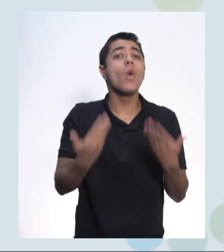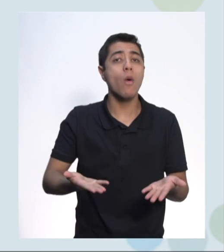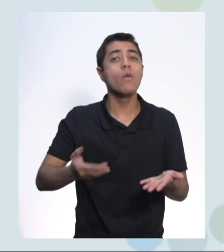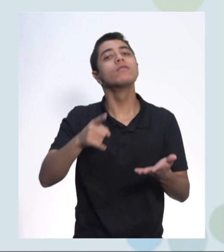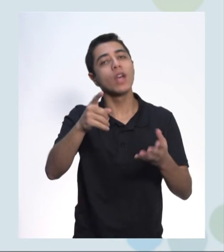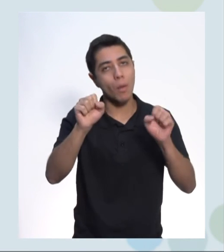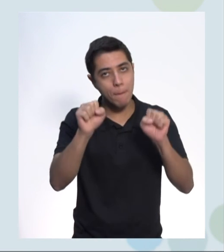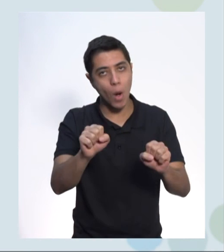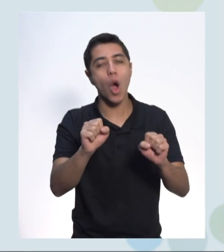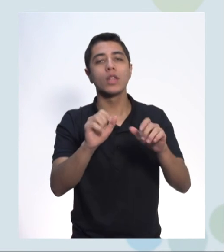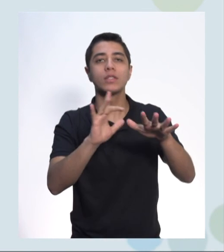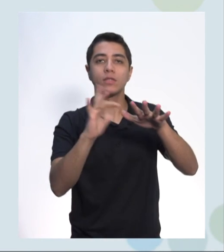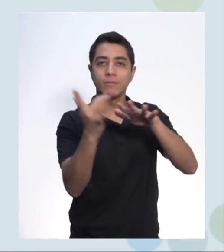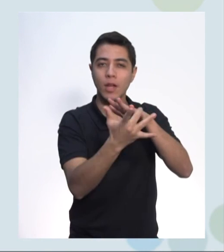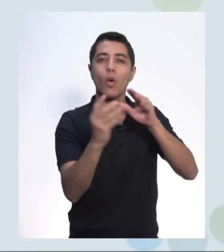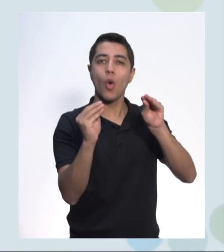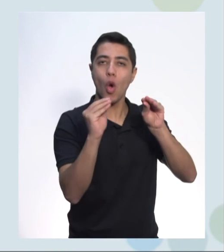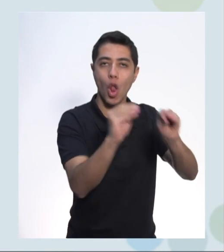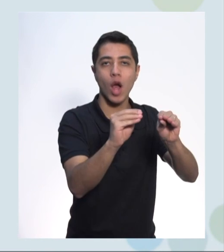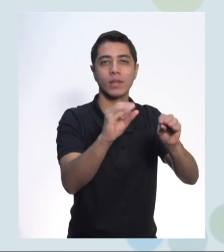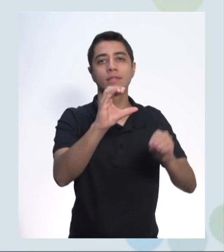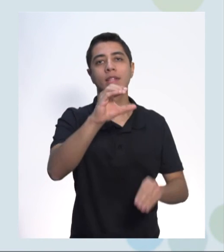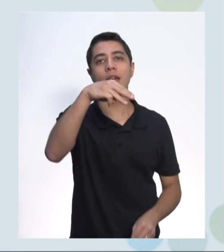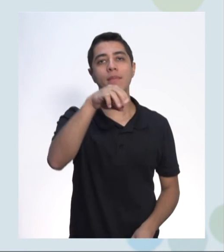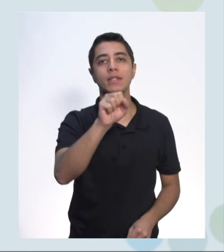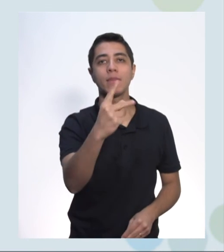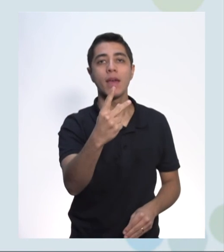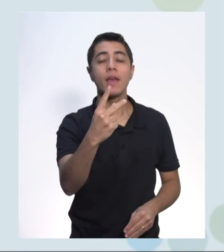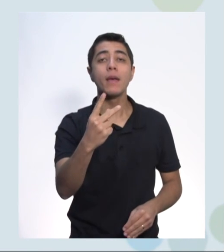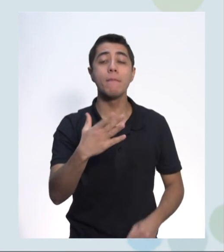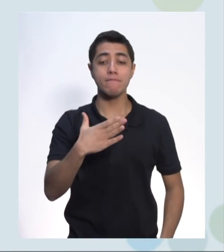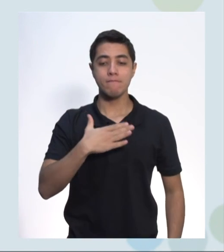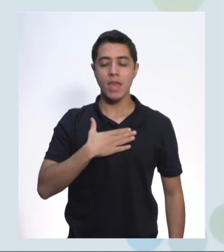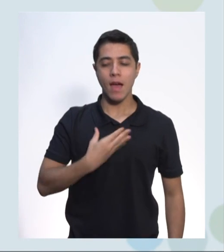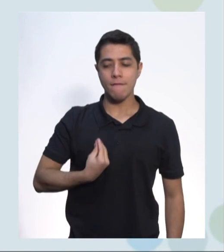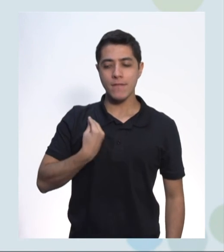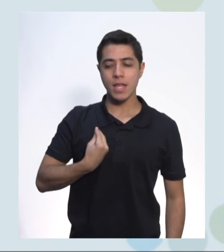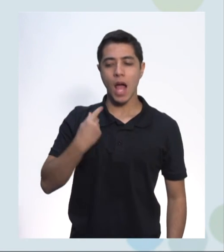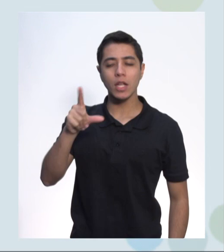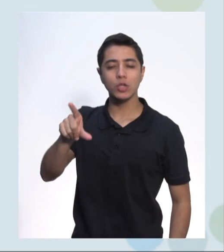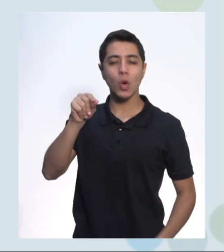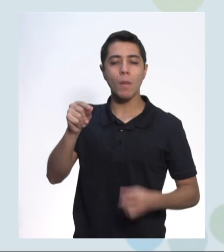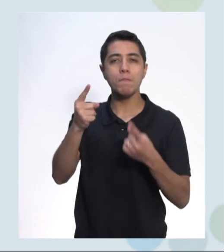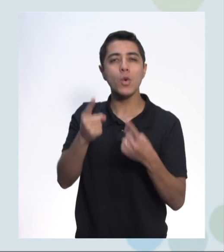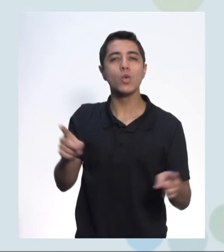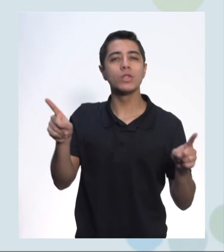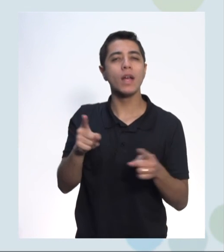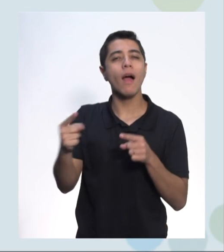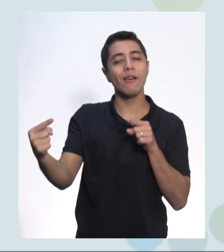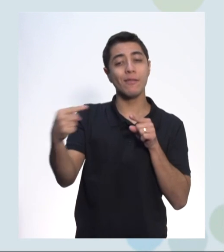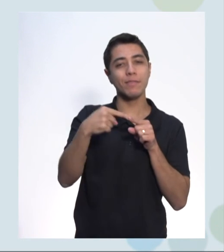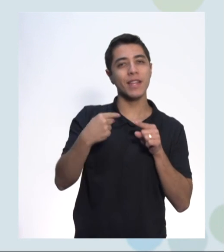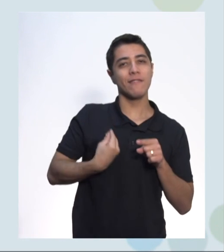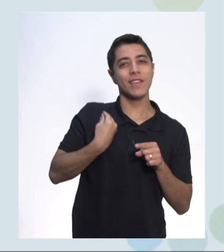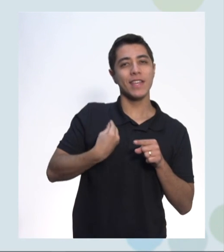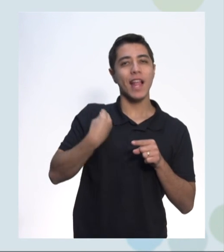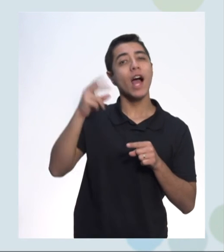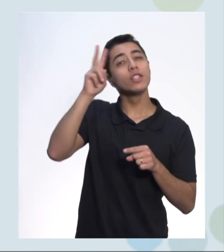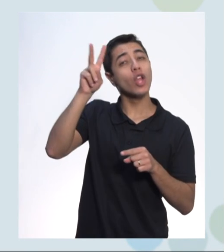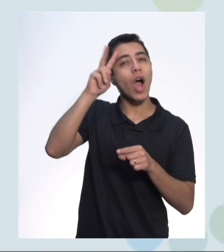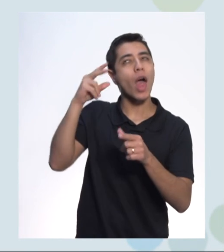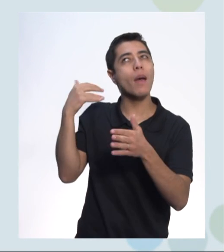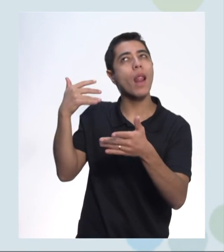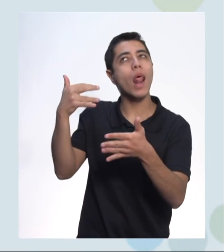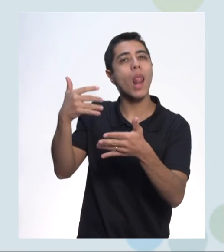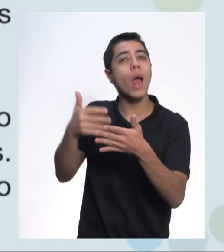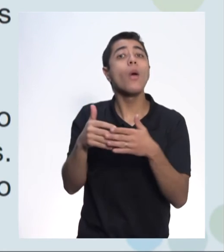São Paulo, ou CMSP, qual que é a música da minha vida? Qual que seria a trilha sonora da minha vida? Tá? A gente não vai responder, não vai fazer